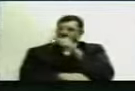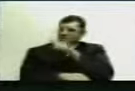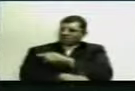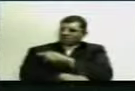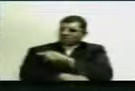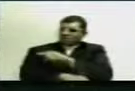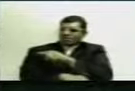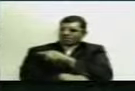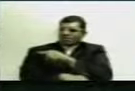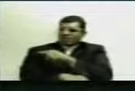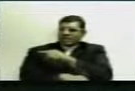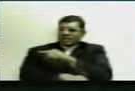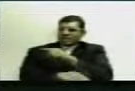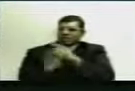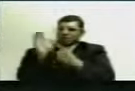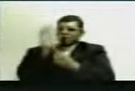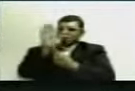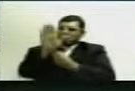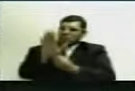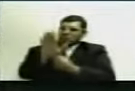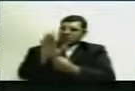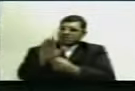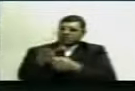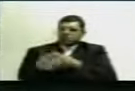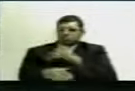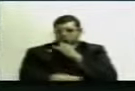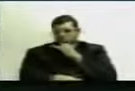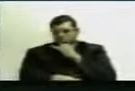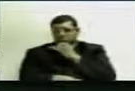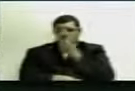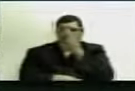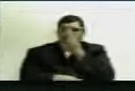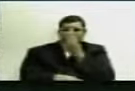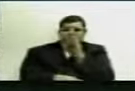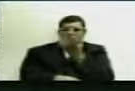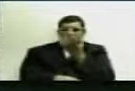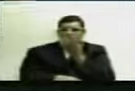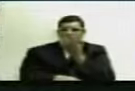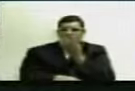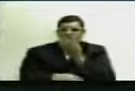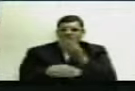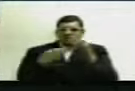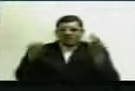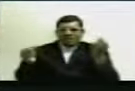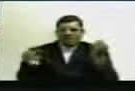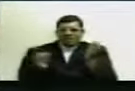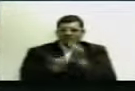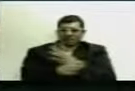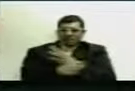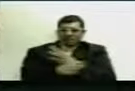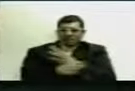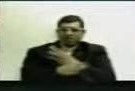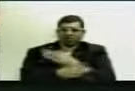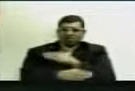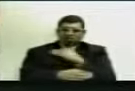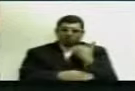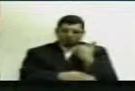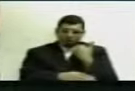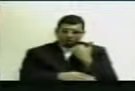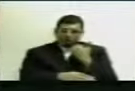àquela tentativa, felizmente, parece-me, definitivamente